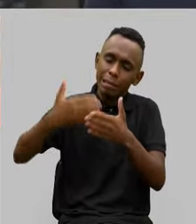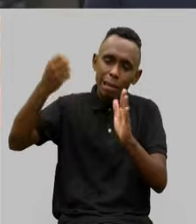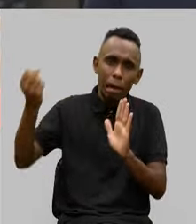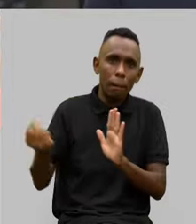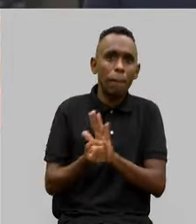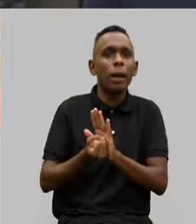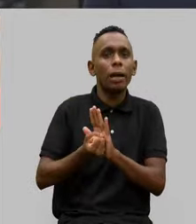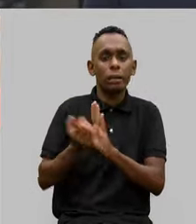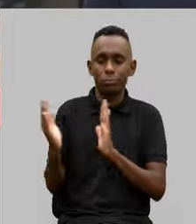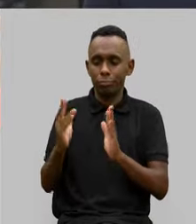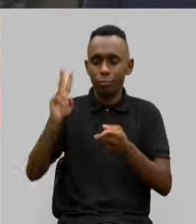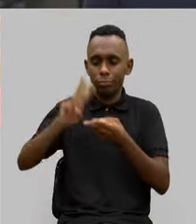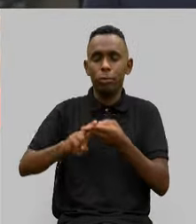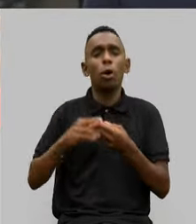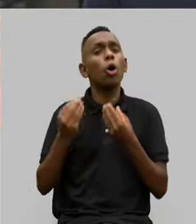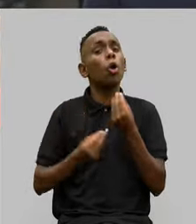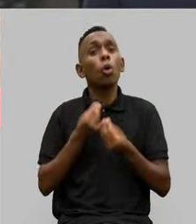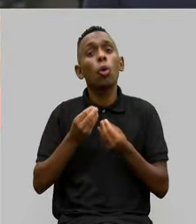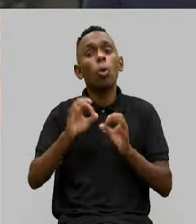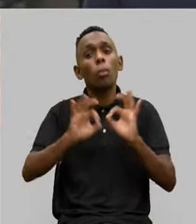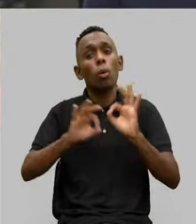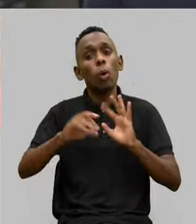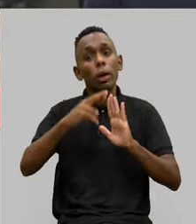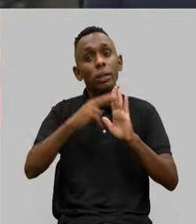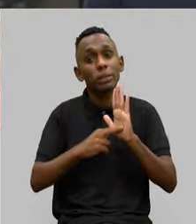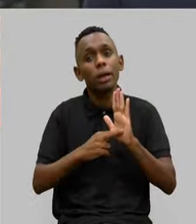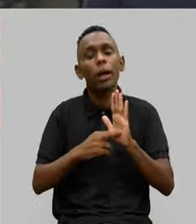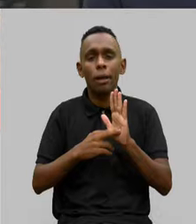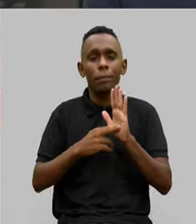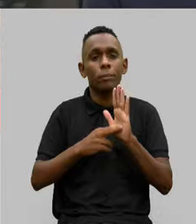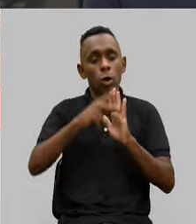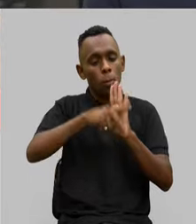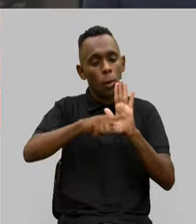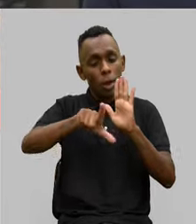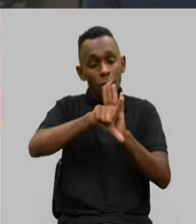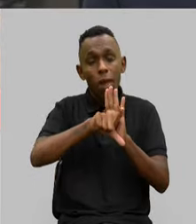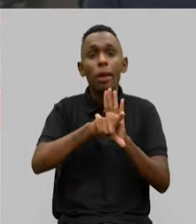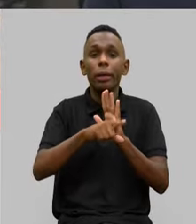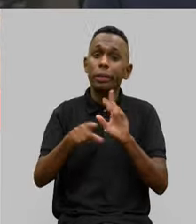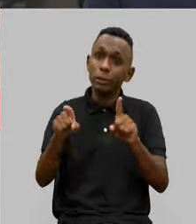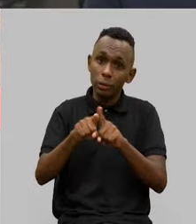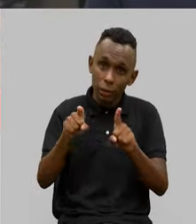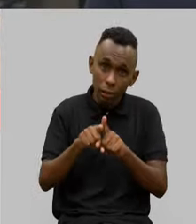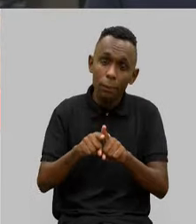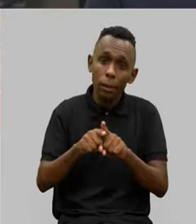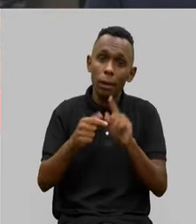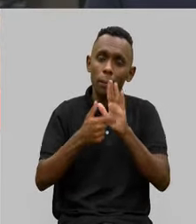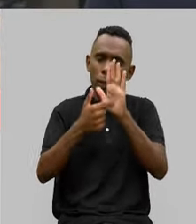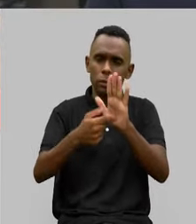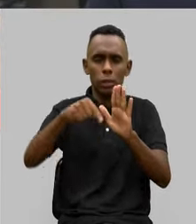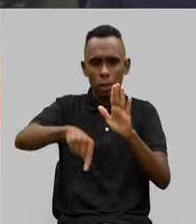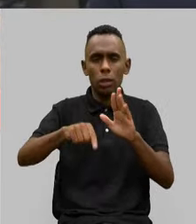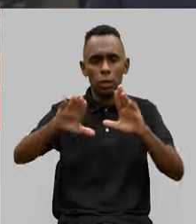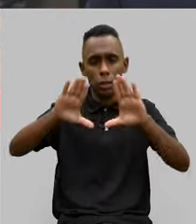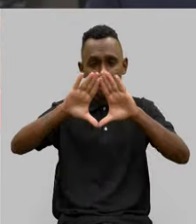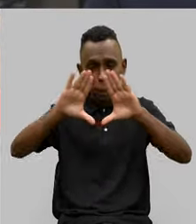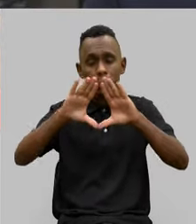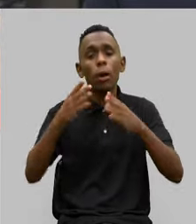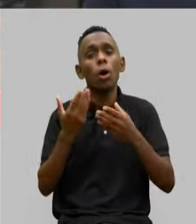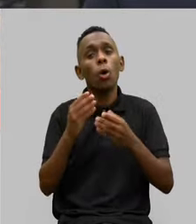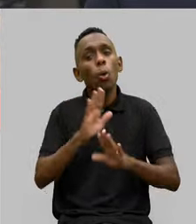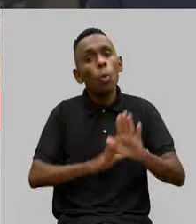prisional Então como é que a gente regulariza e acho que o projeto de lei que nós também apresentamos aqui na Assembleia Legislativa teve esse